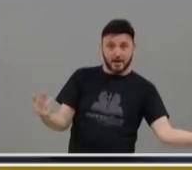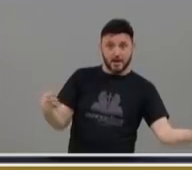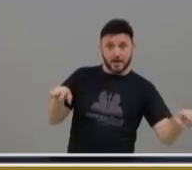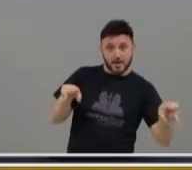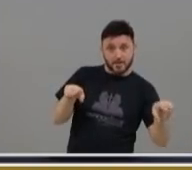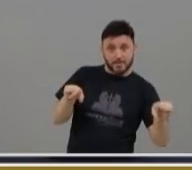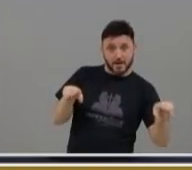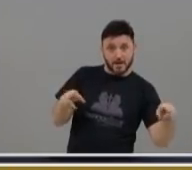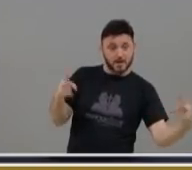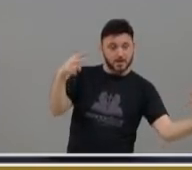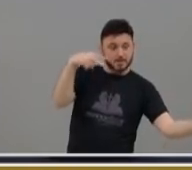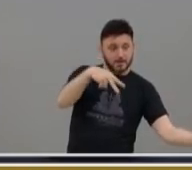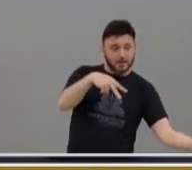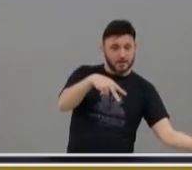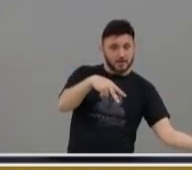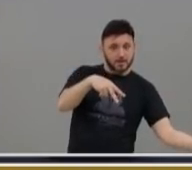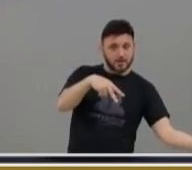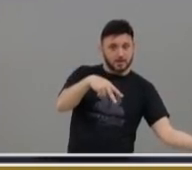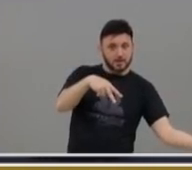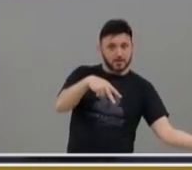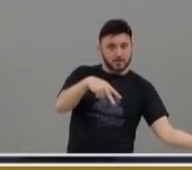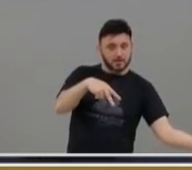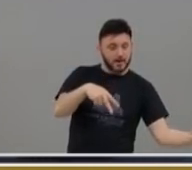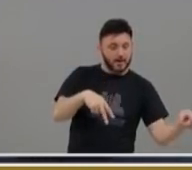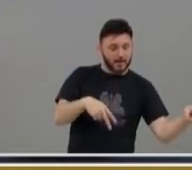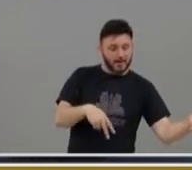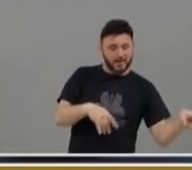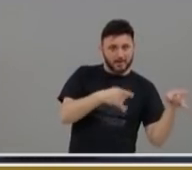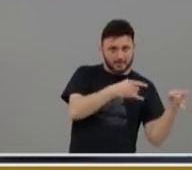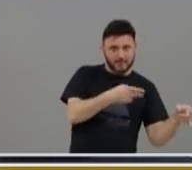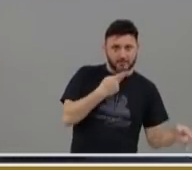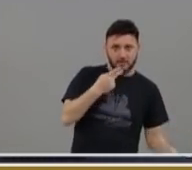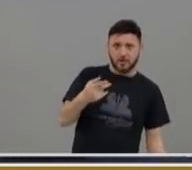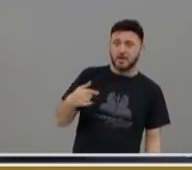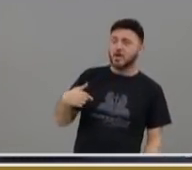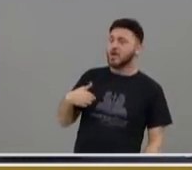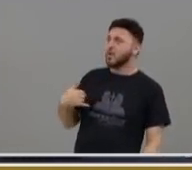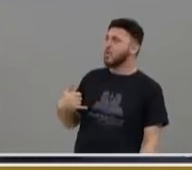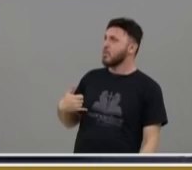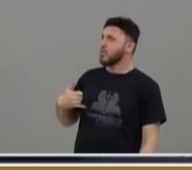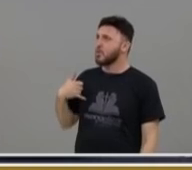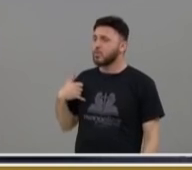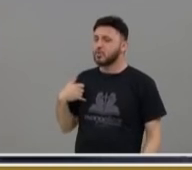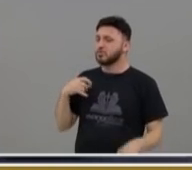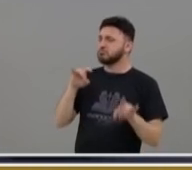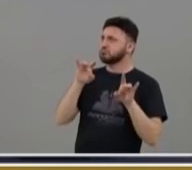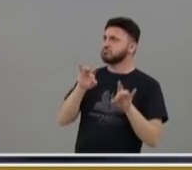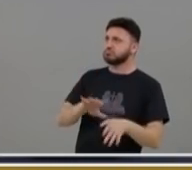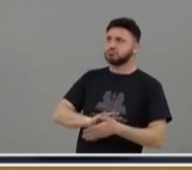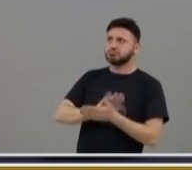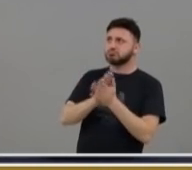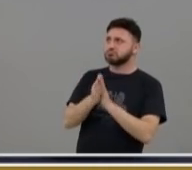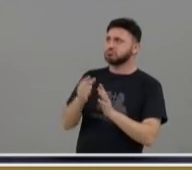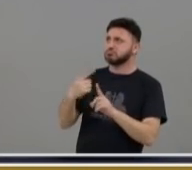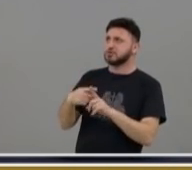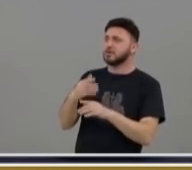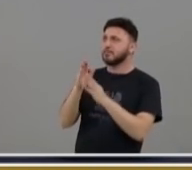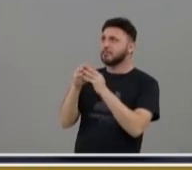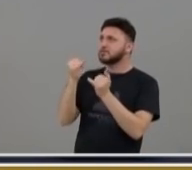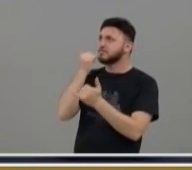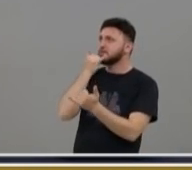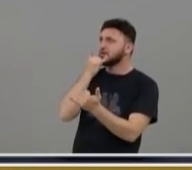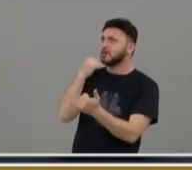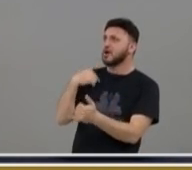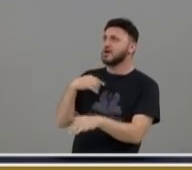orgulho eu deixo aqui. E eu te peço perdão, minha irmã. Pelas vezes que eu não te amei. Eu te peço perdão pelas vezes que eu te julguei